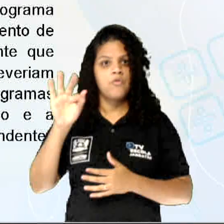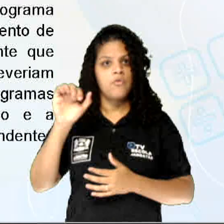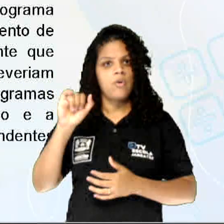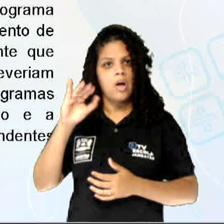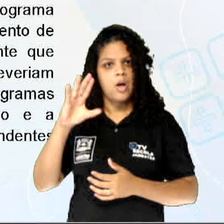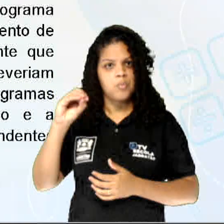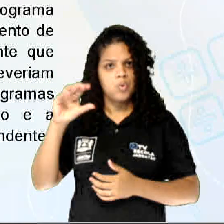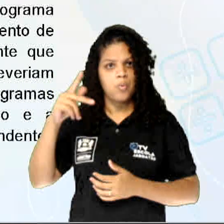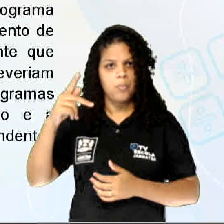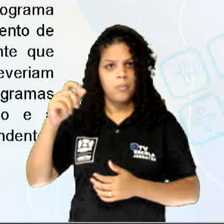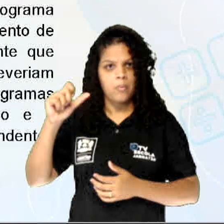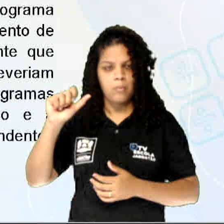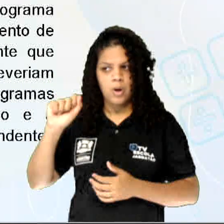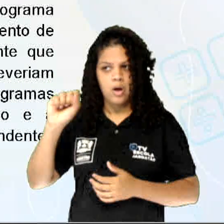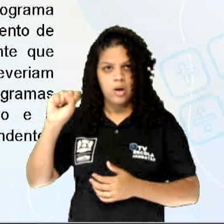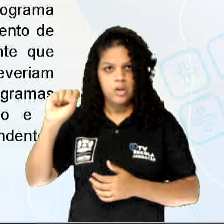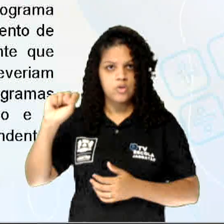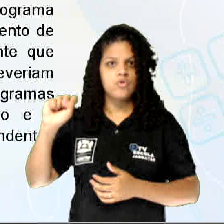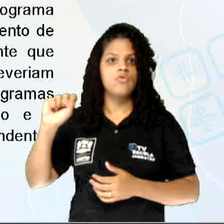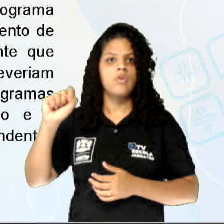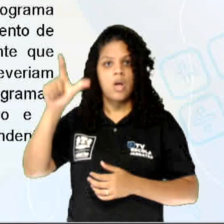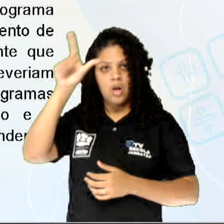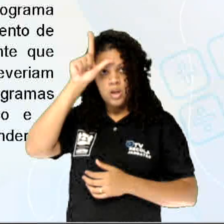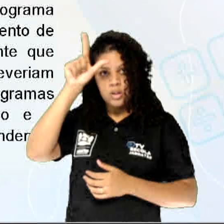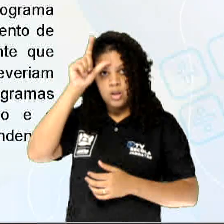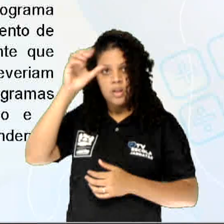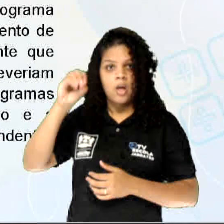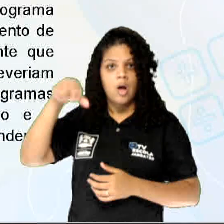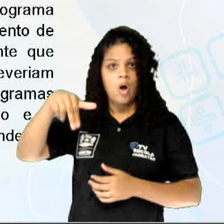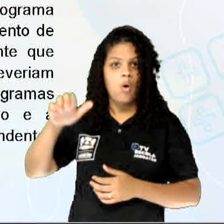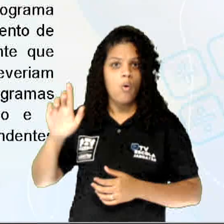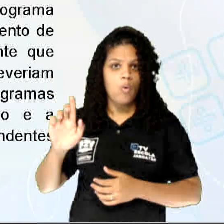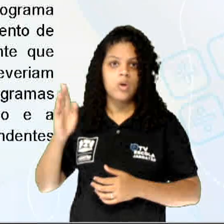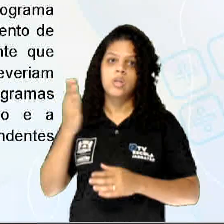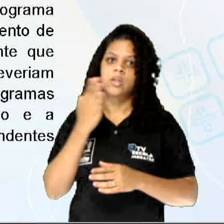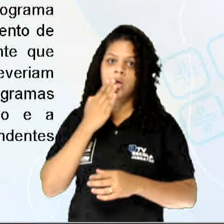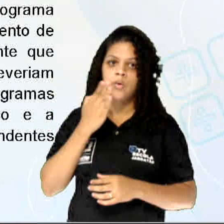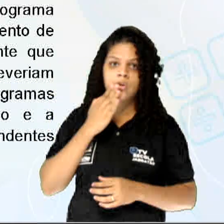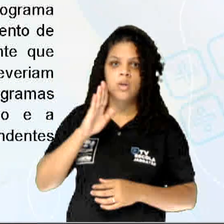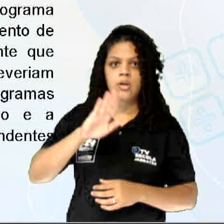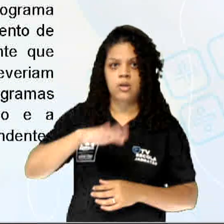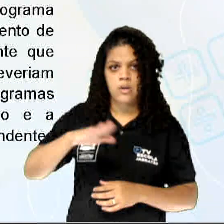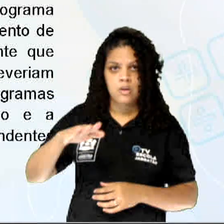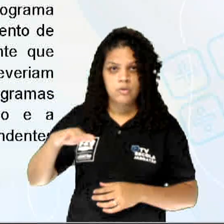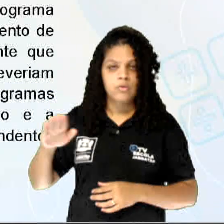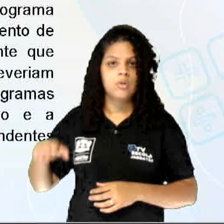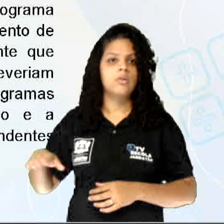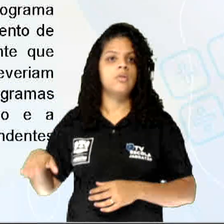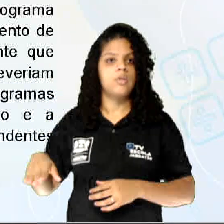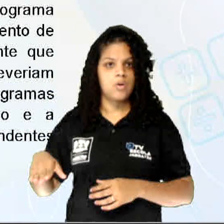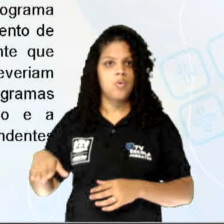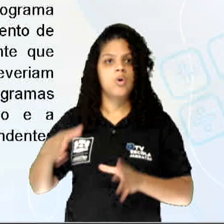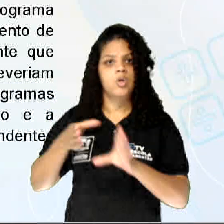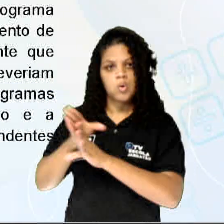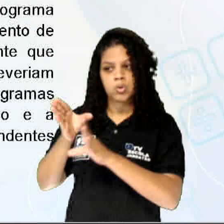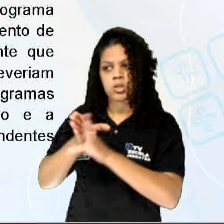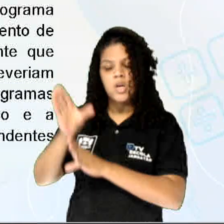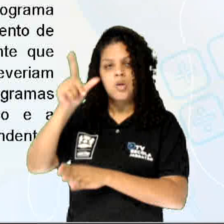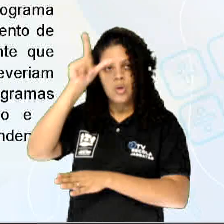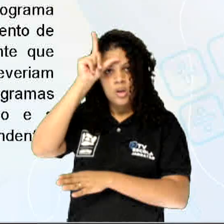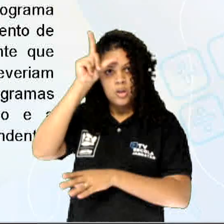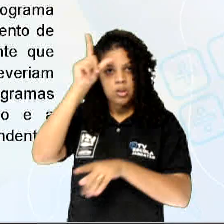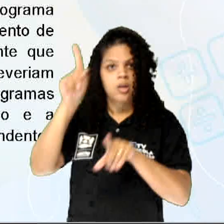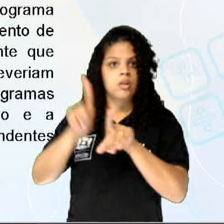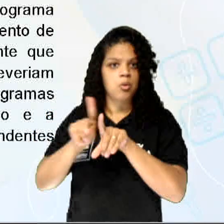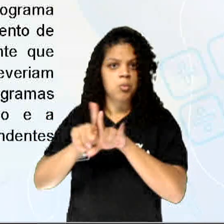Aldeias Infantil e integrante do Conselho Nacional dos Direitos da Criança e do Adolescente, afirma que a formulação das